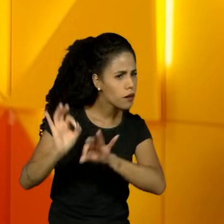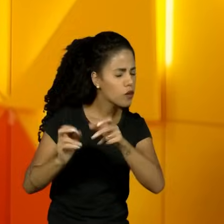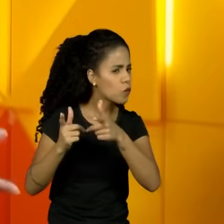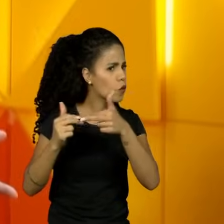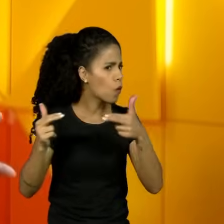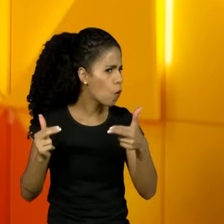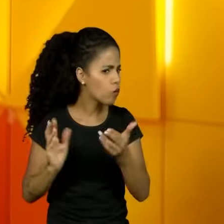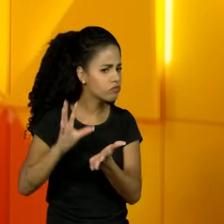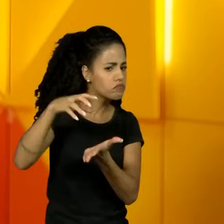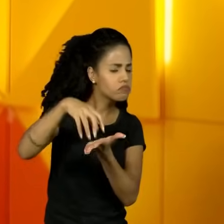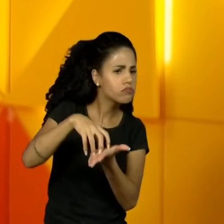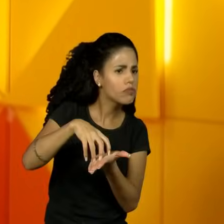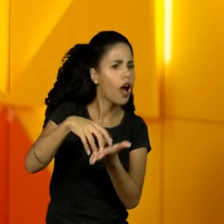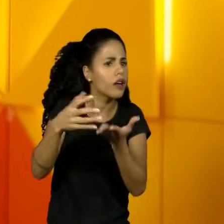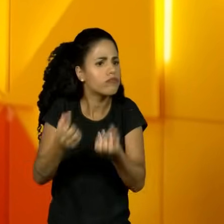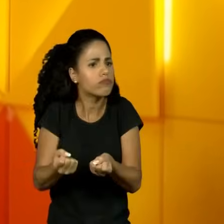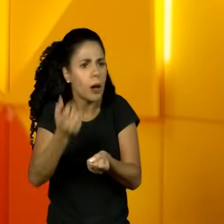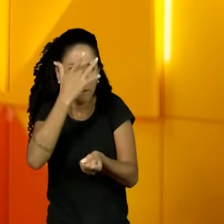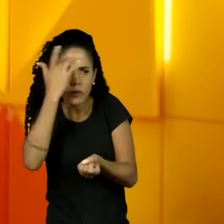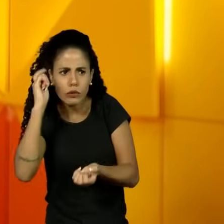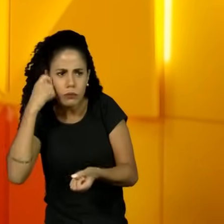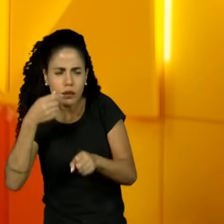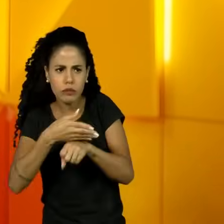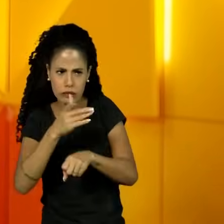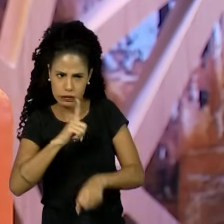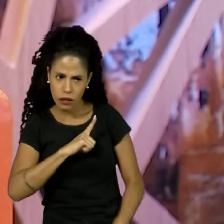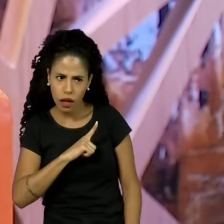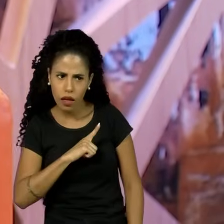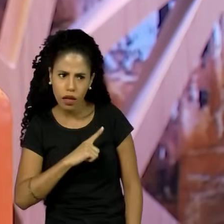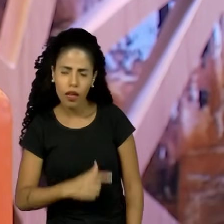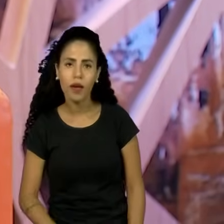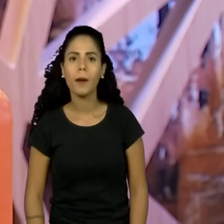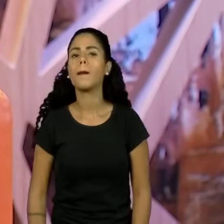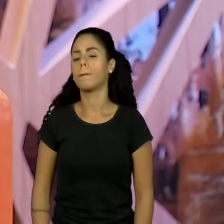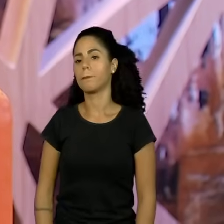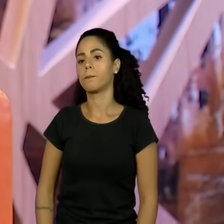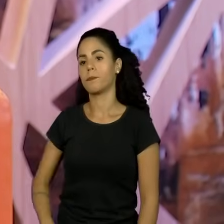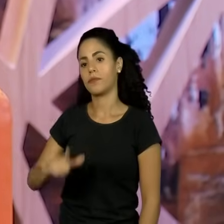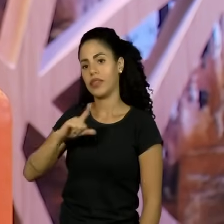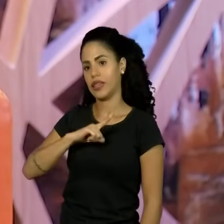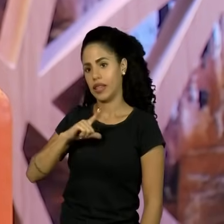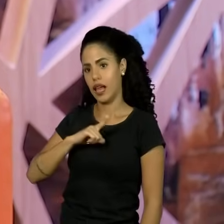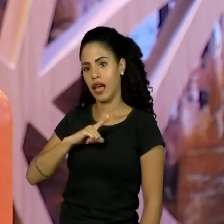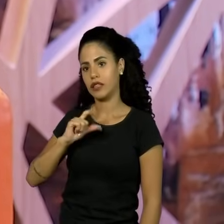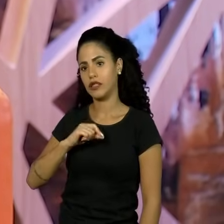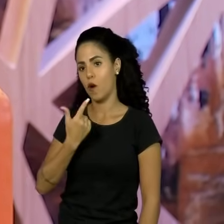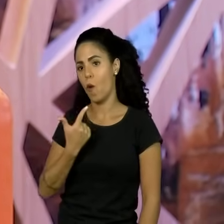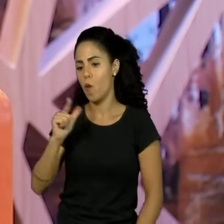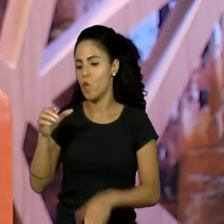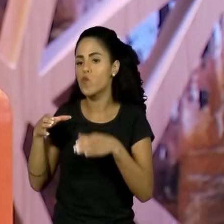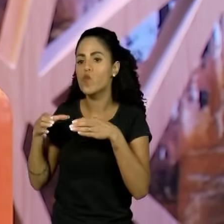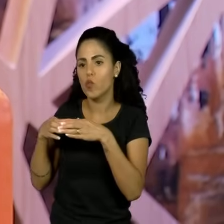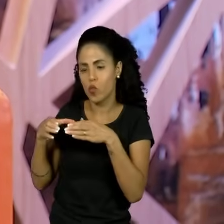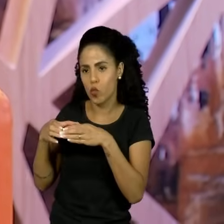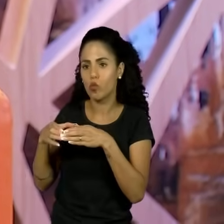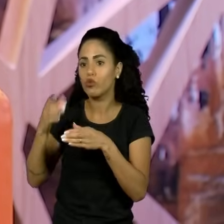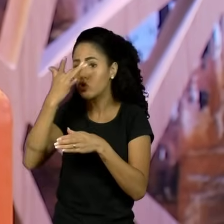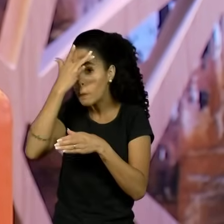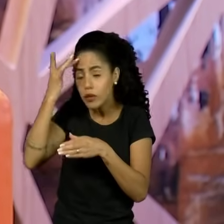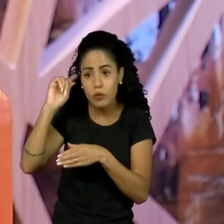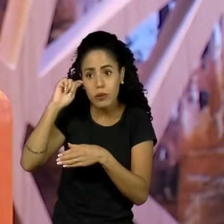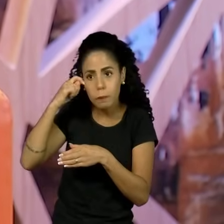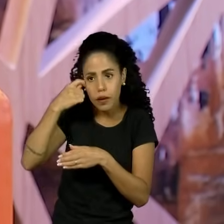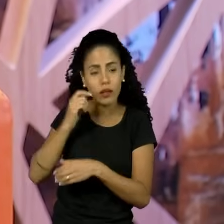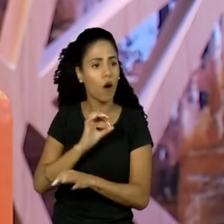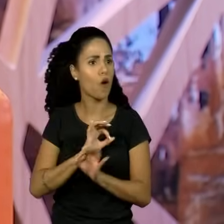alguma organização, pessoas pretas se envolvendo aí? Temos a Wakanda Streamer. É um grupo, é um coletivo de pessoas